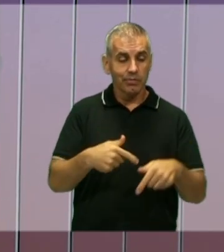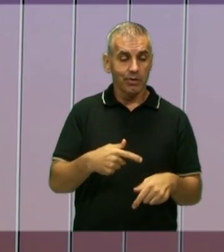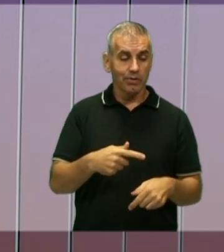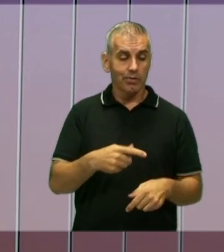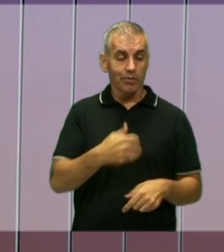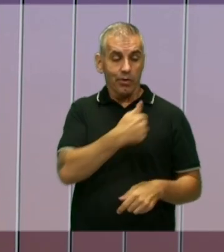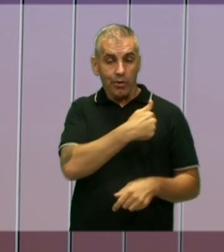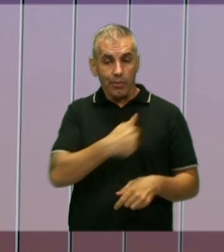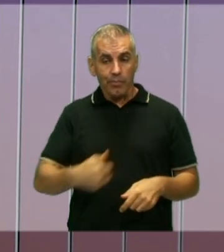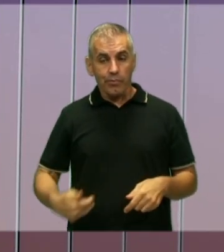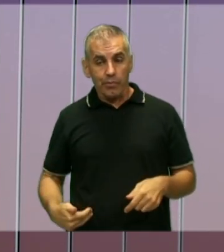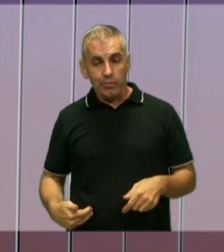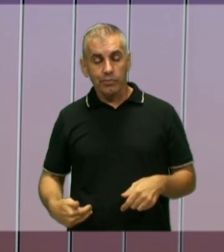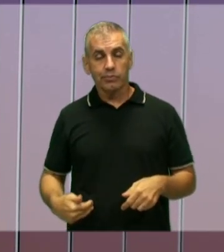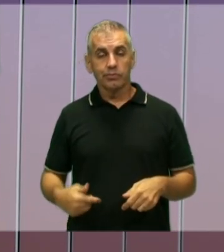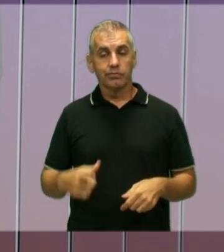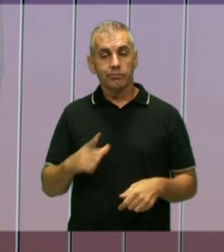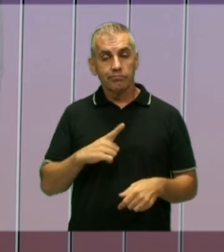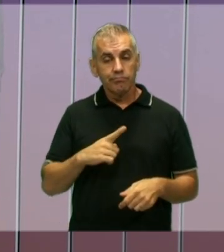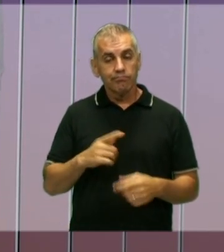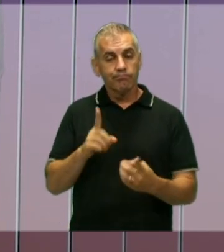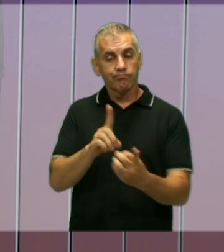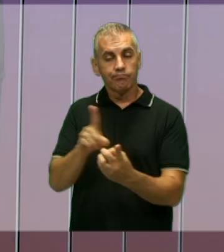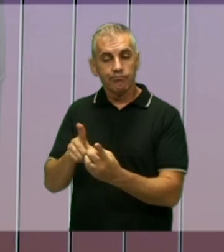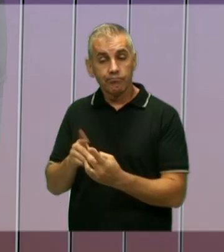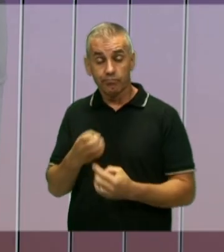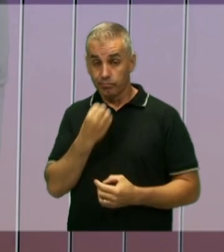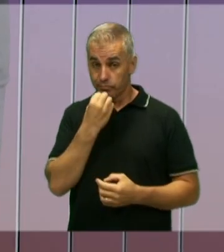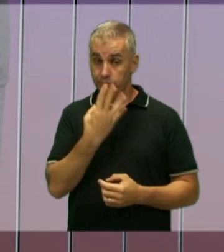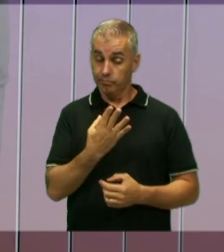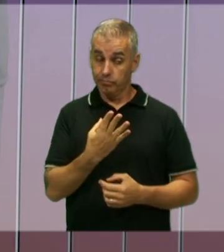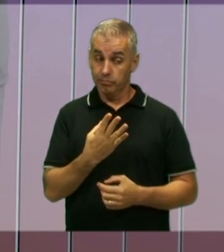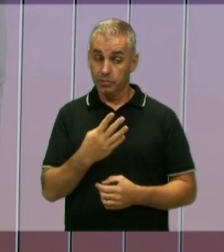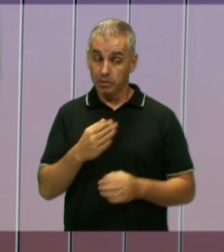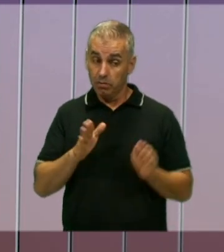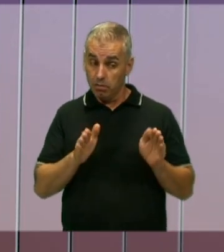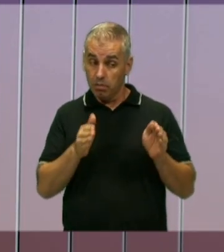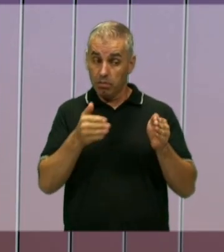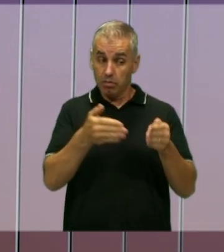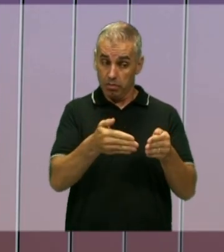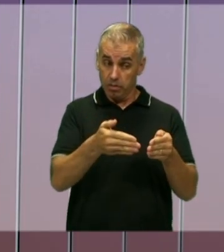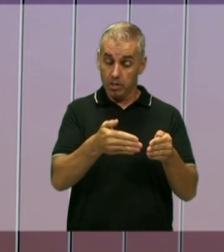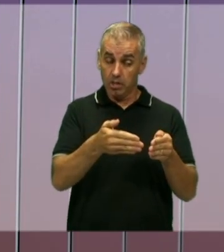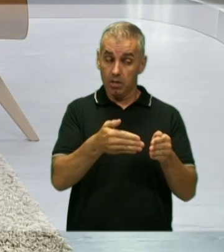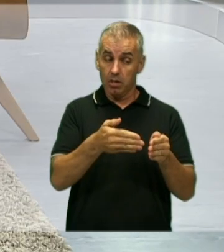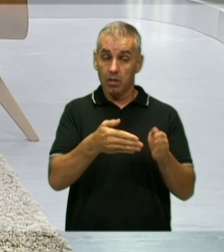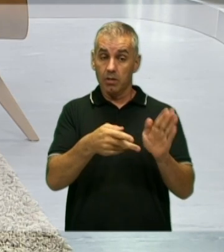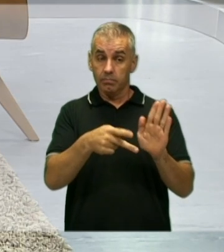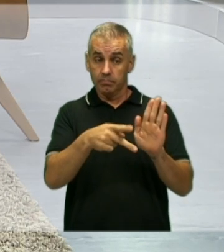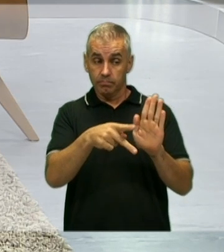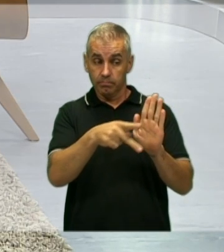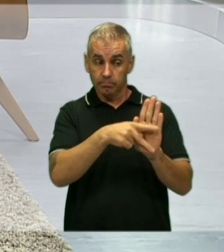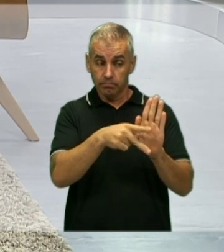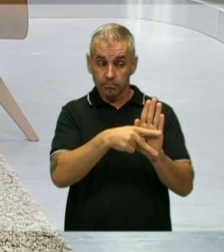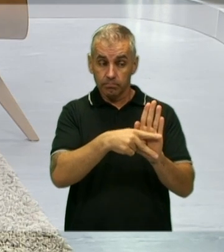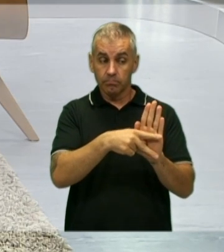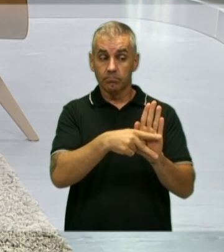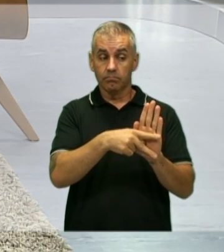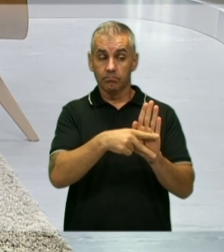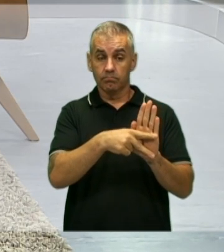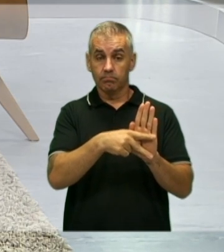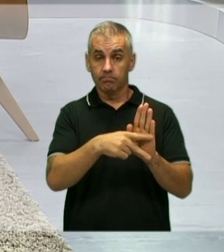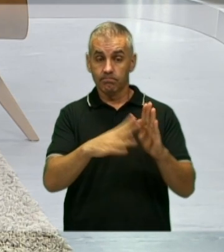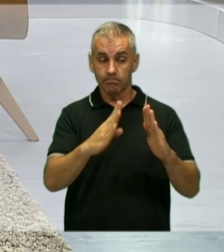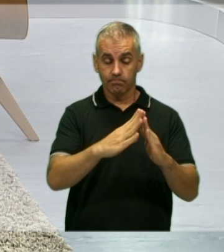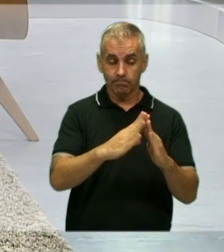Então, visando isso, é que eu digo, vamos nos ater nesses programas habitacionais, evitar o